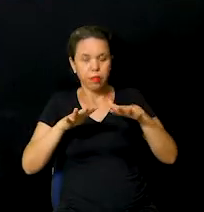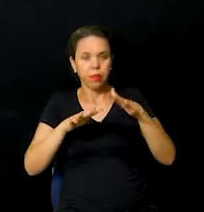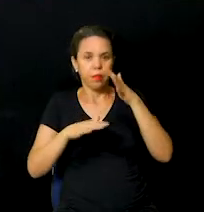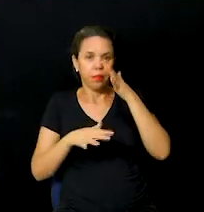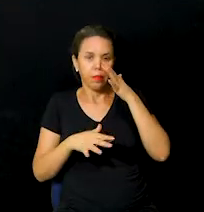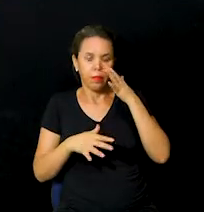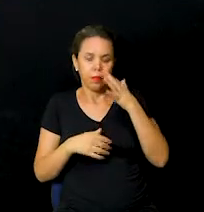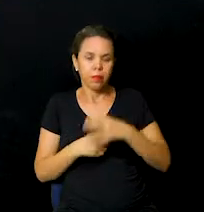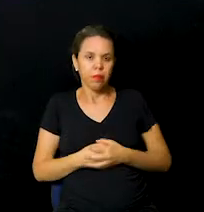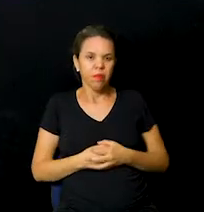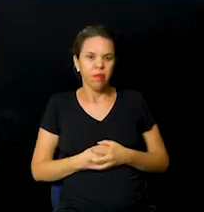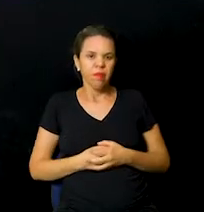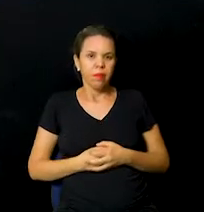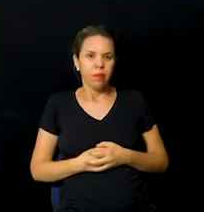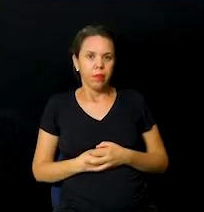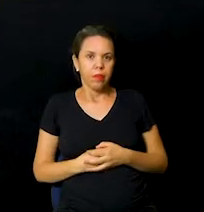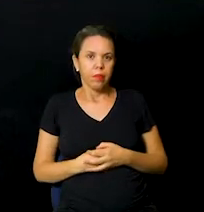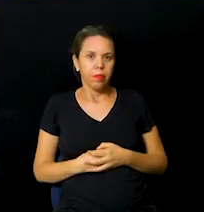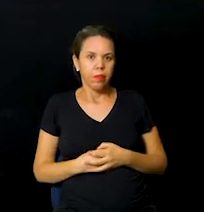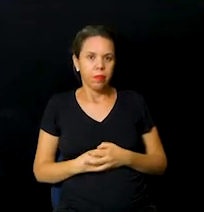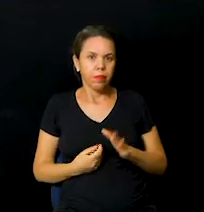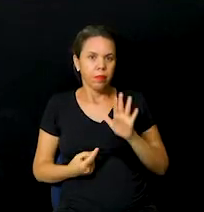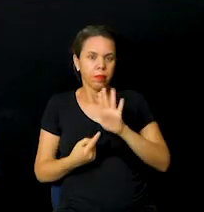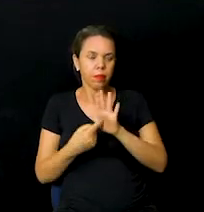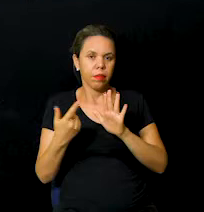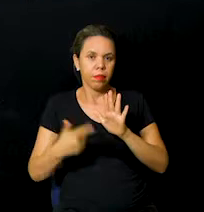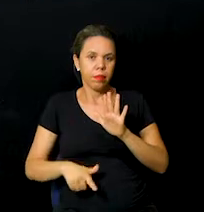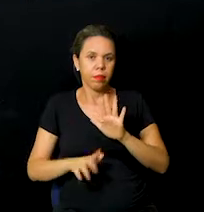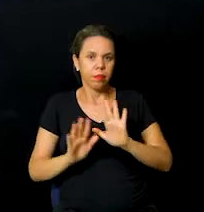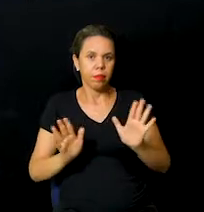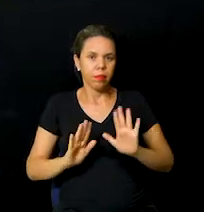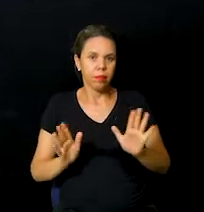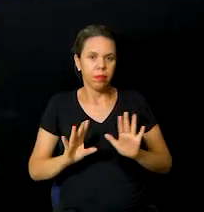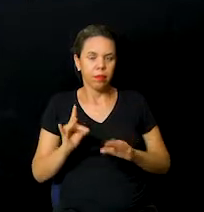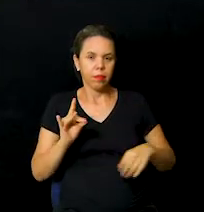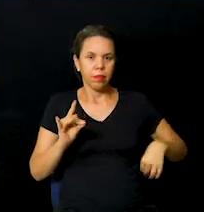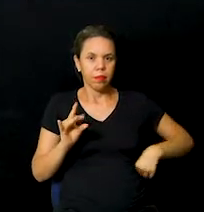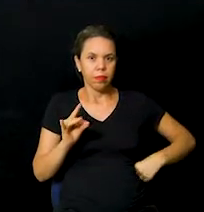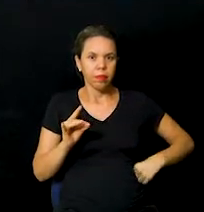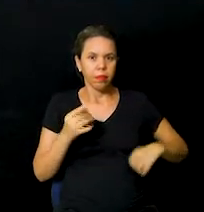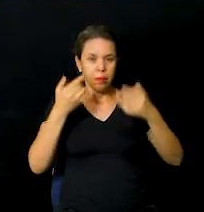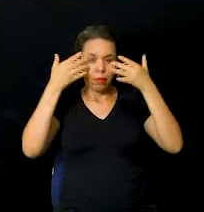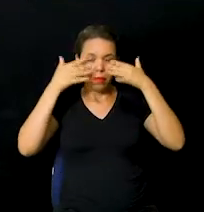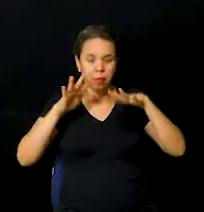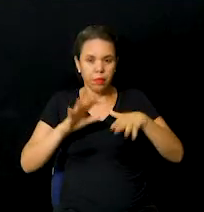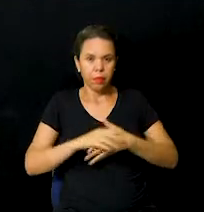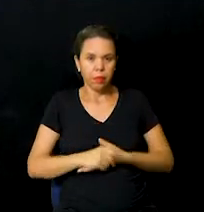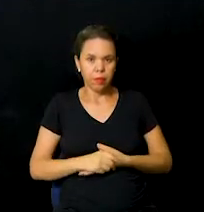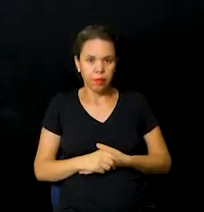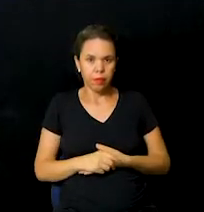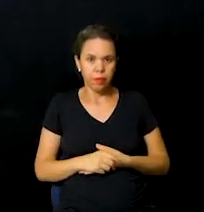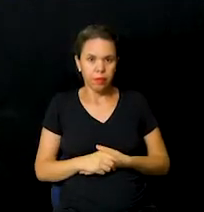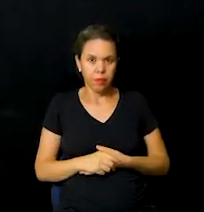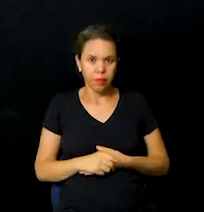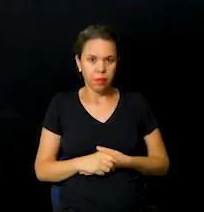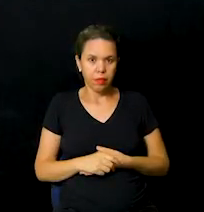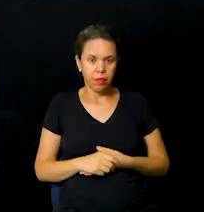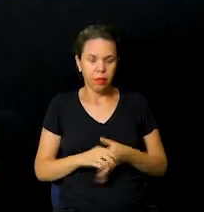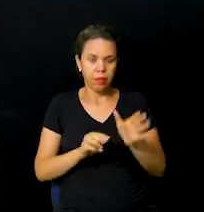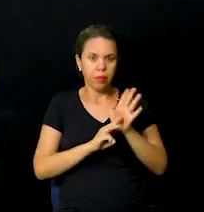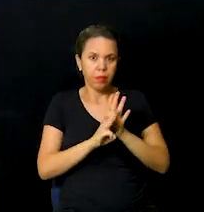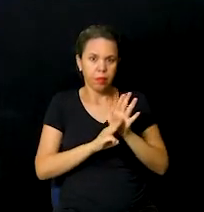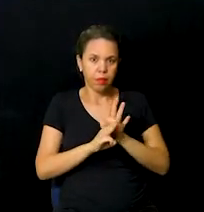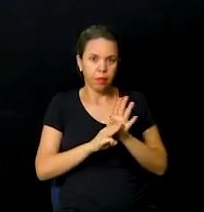a acoplagem deslocada, para não aparecer ali a cola no alongamento dos cílios. E dessa forma,